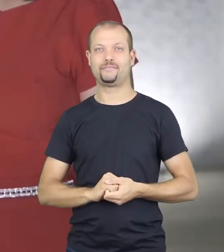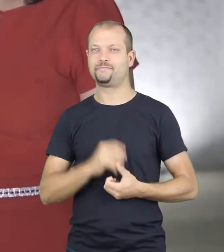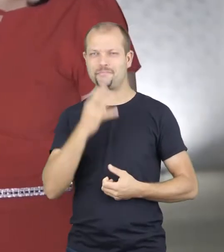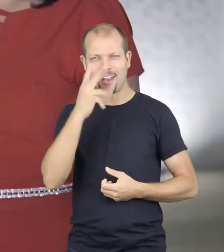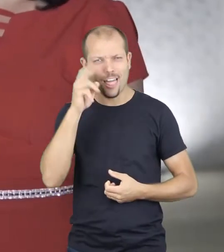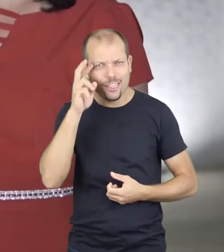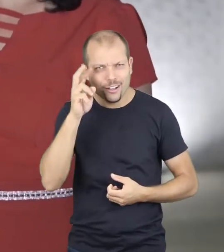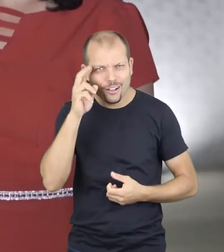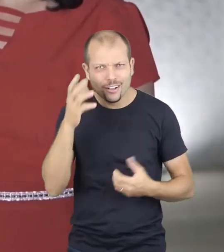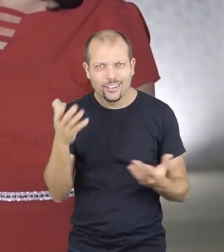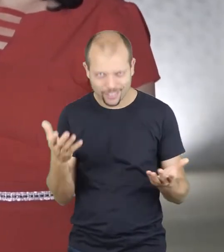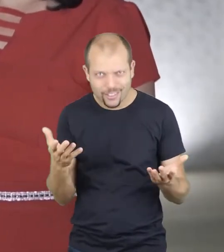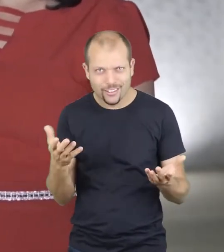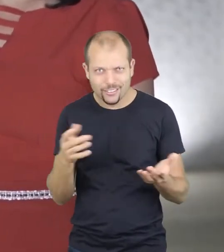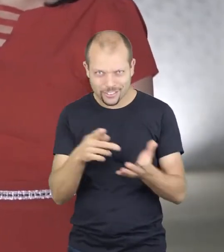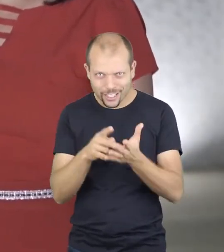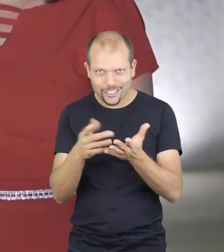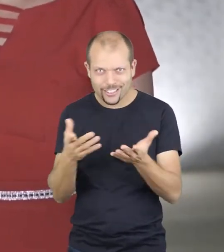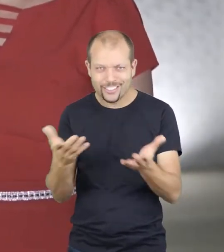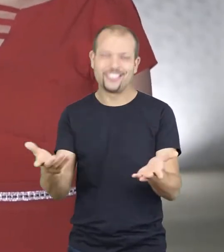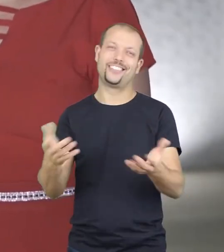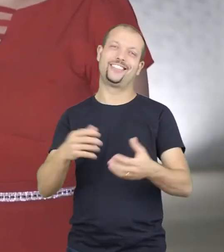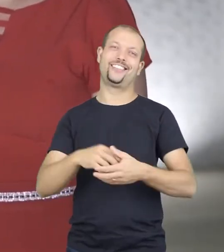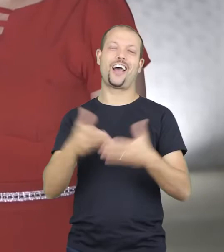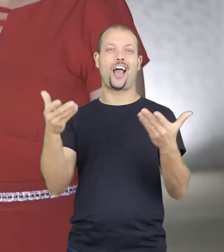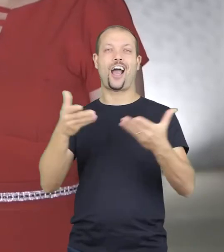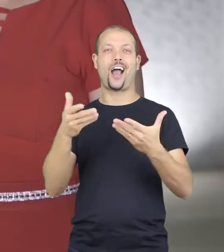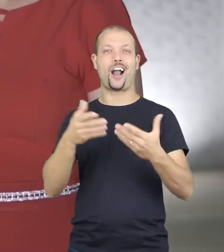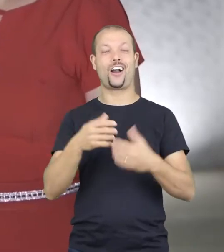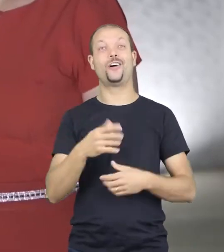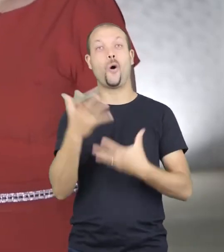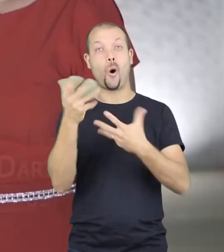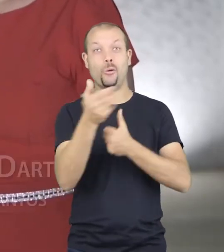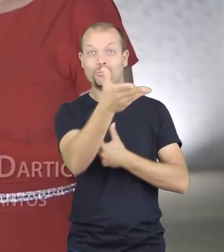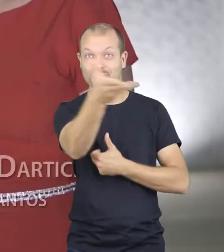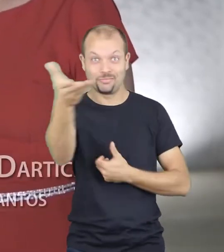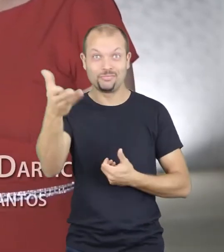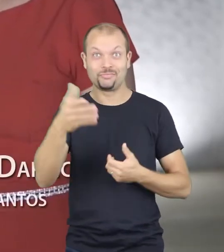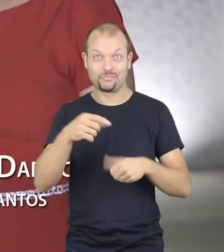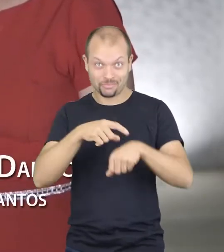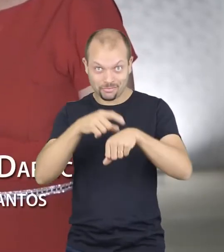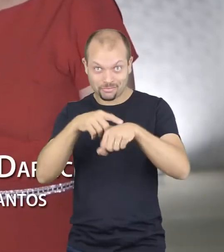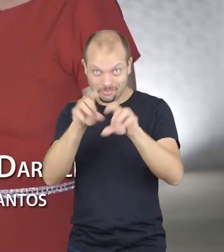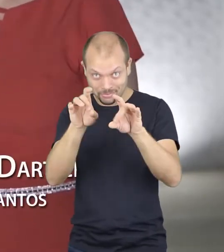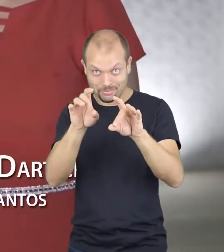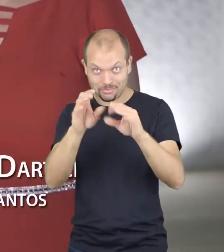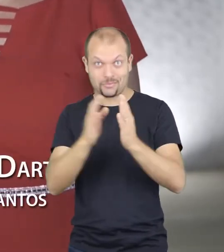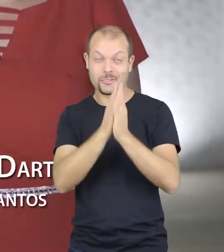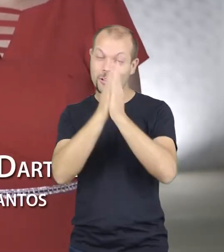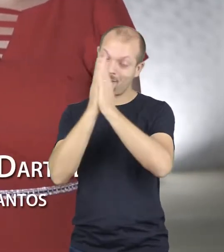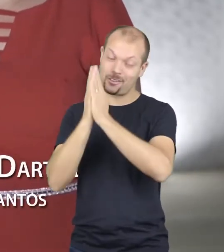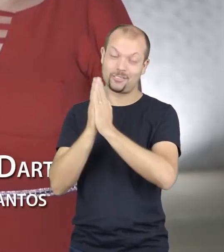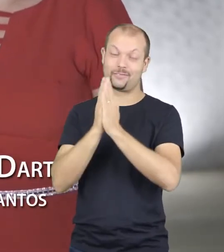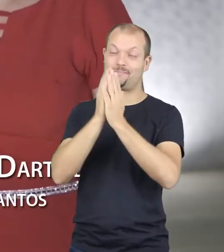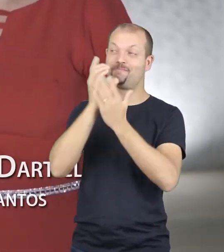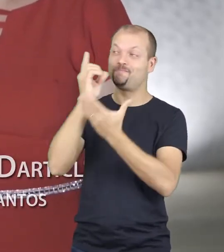Que linda história, não é mesmo? E agora eu os convido para este momento especial